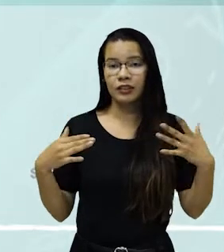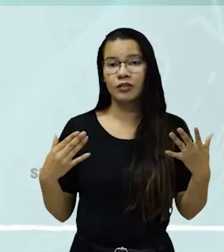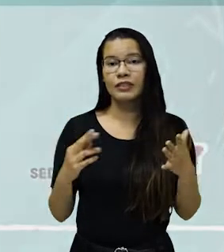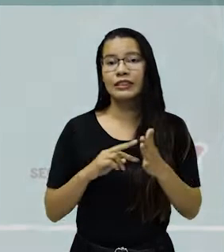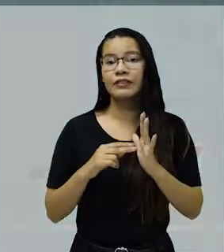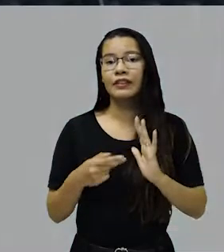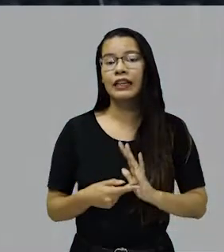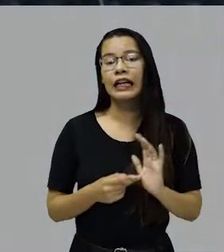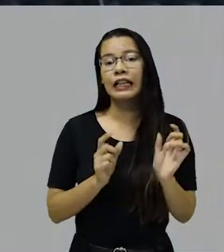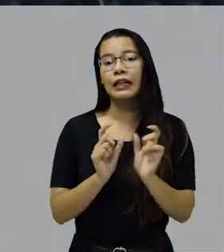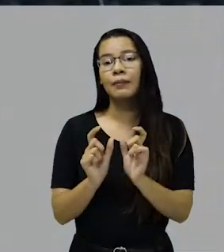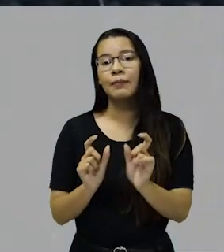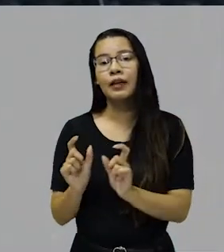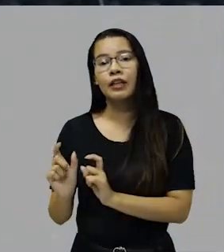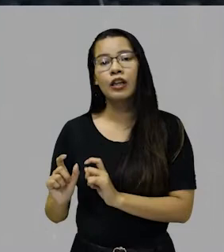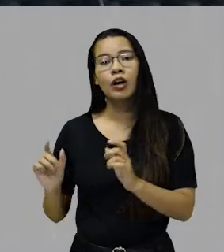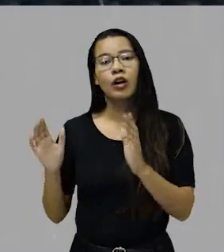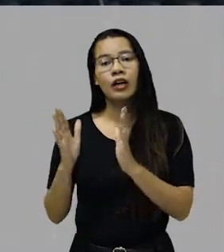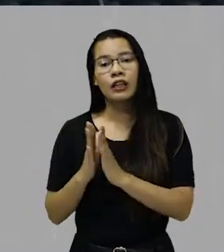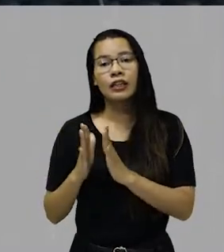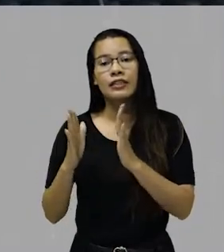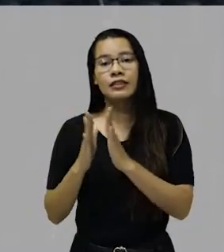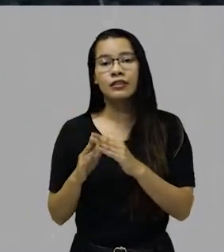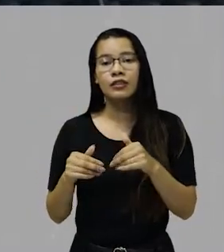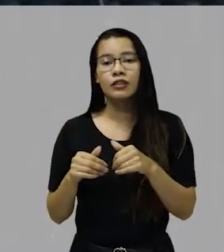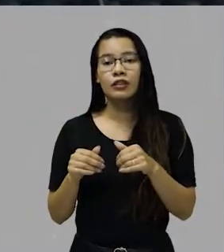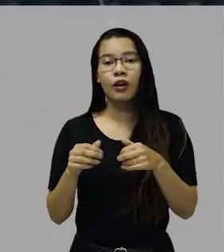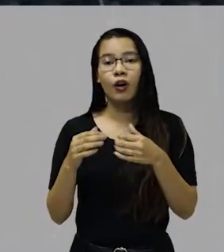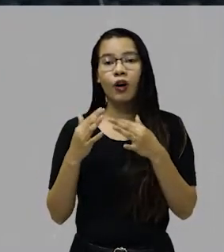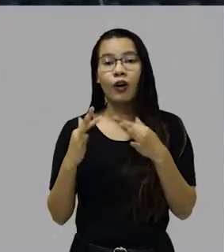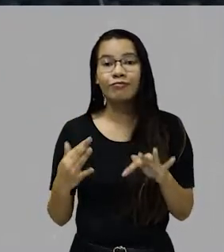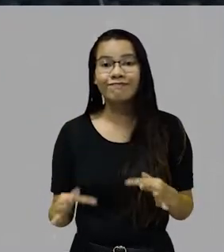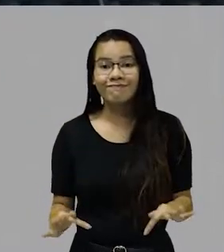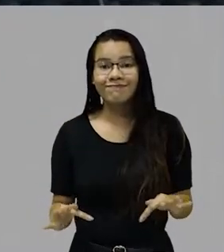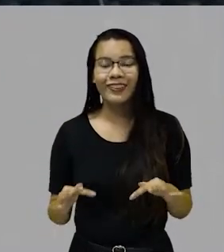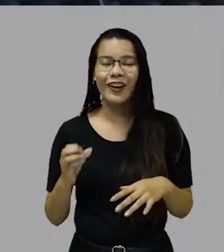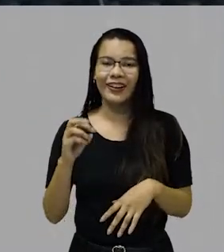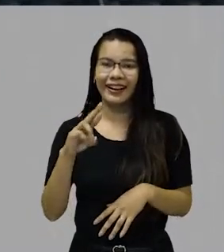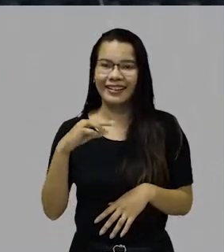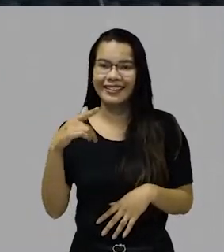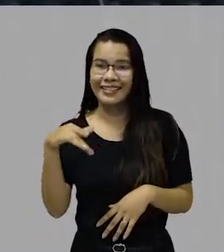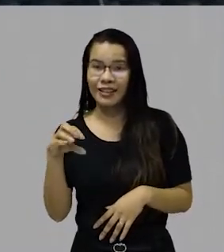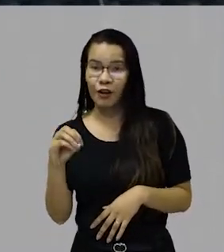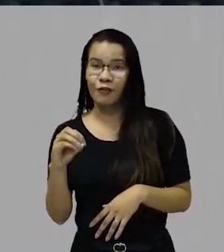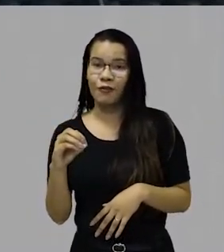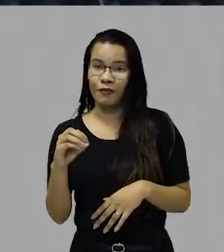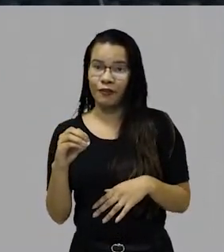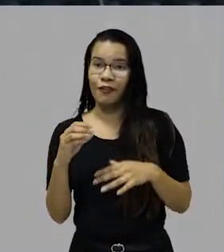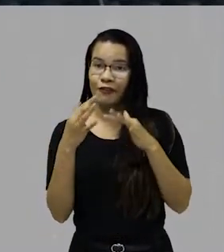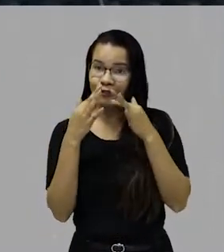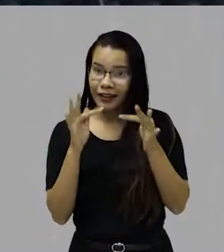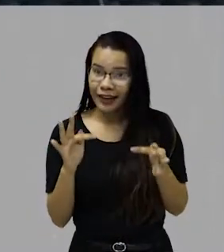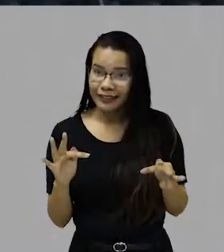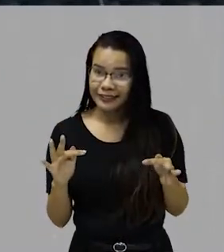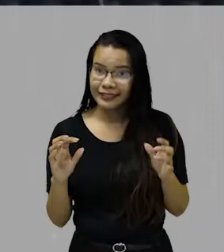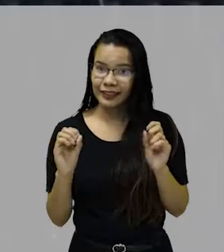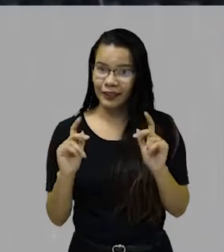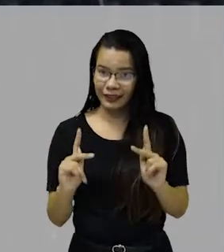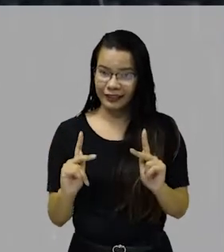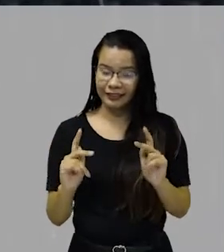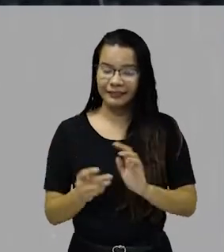oração estão dispostos de maneira que nos permita compreender o conteúdo de determinada